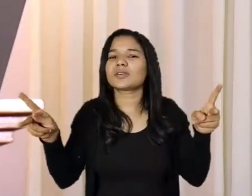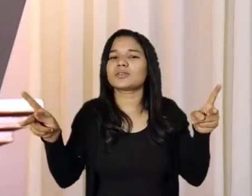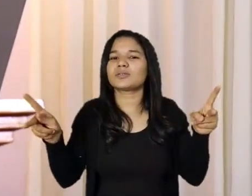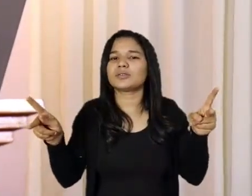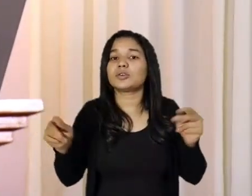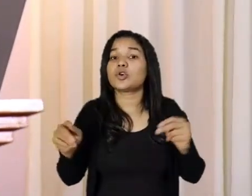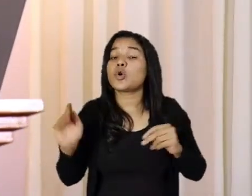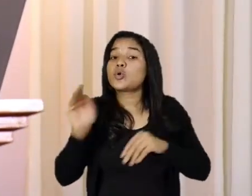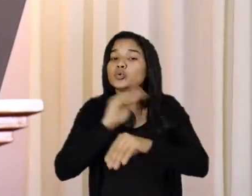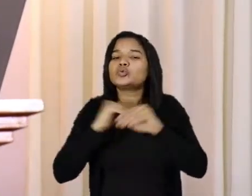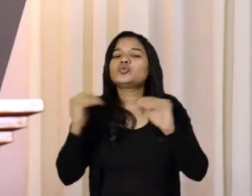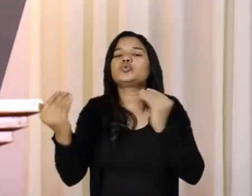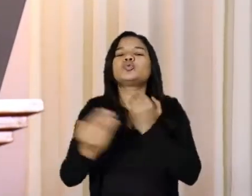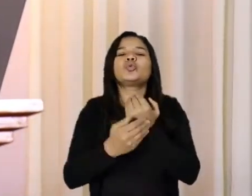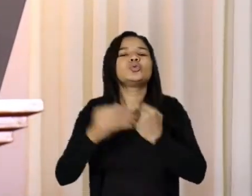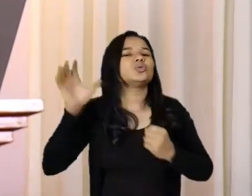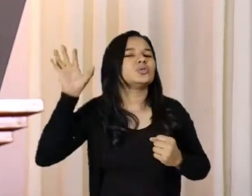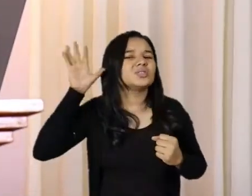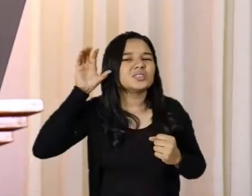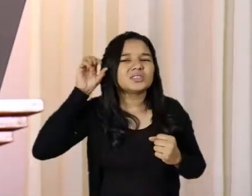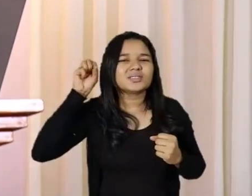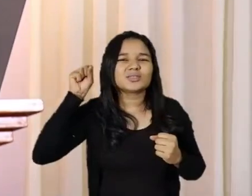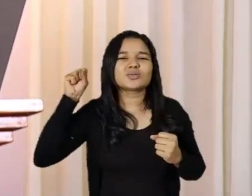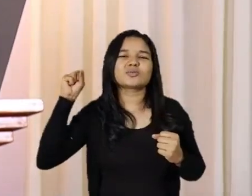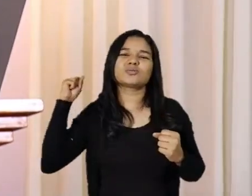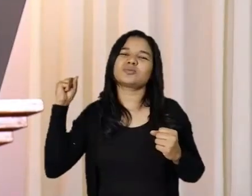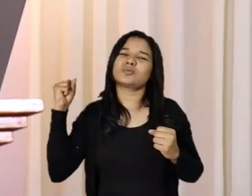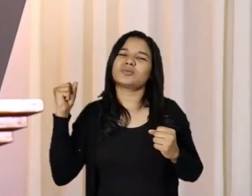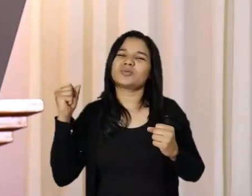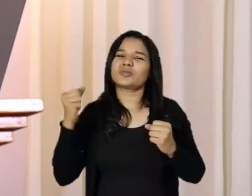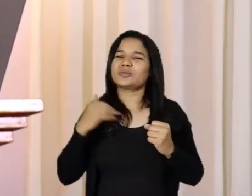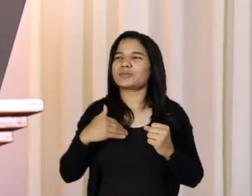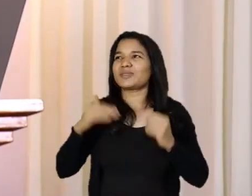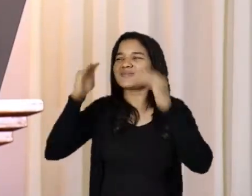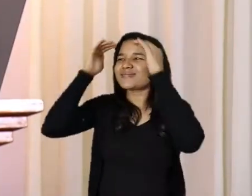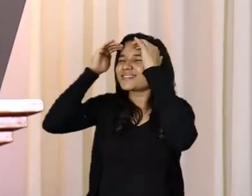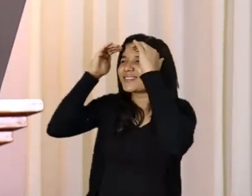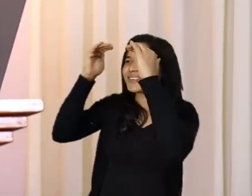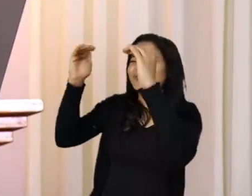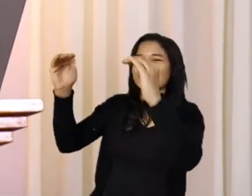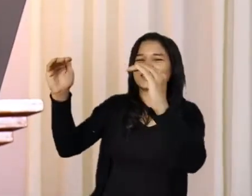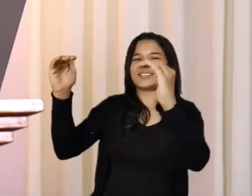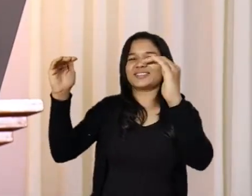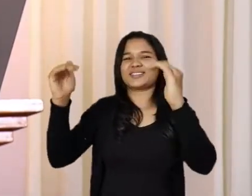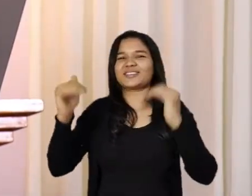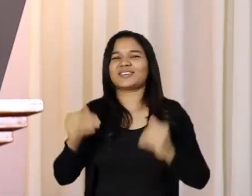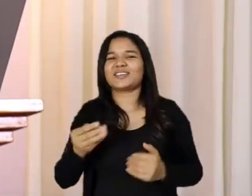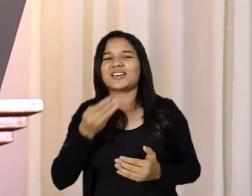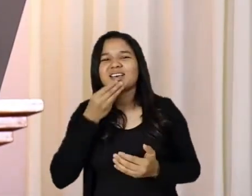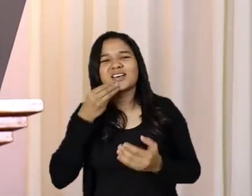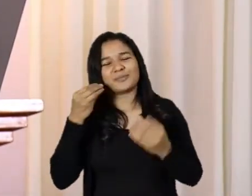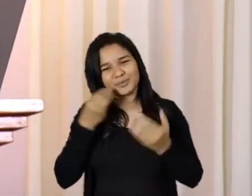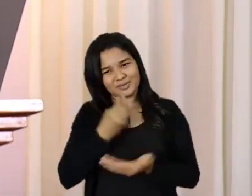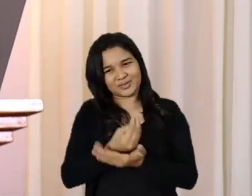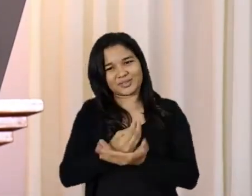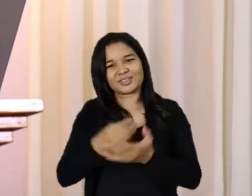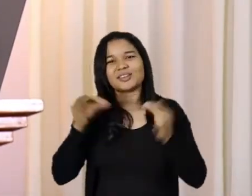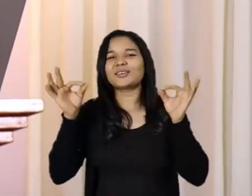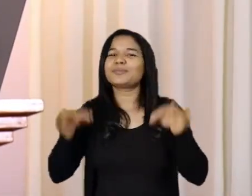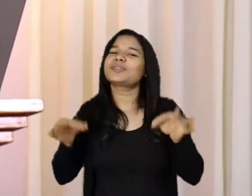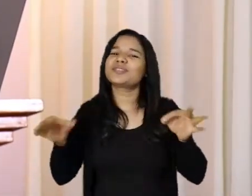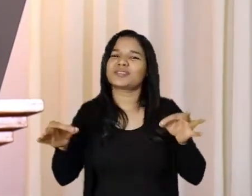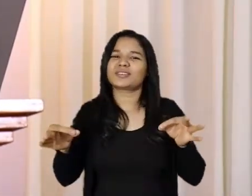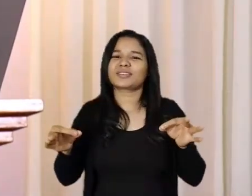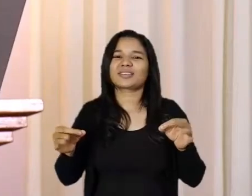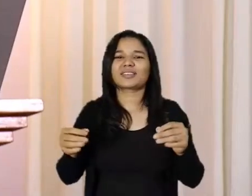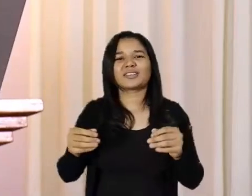e as praticam, assemelhá-lo-ei ao homem prudente, aquele que construiu sua casa sobre a rocha, e veio a tempestade, veio